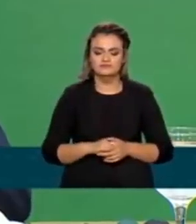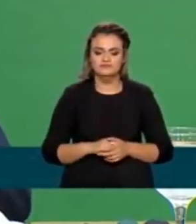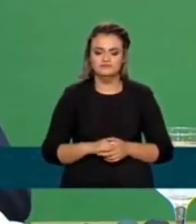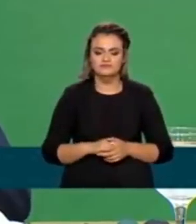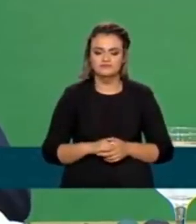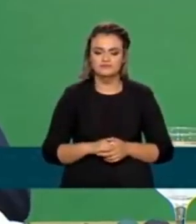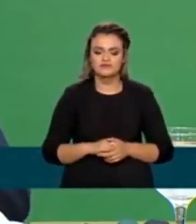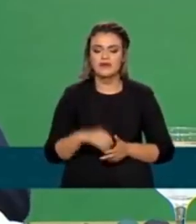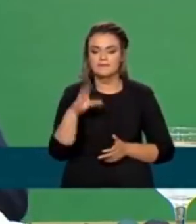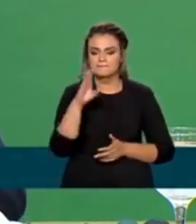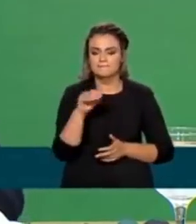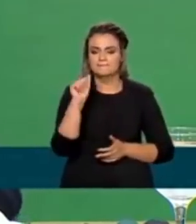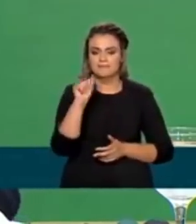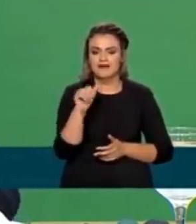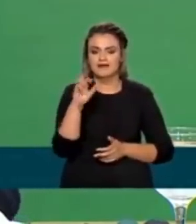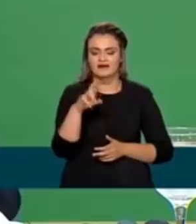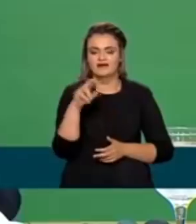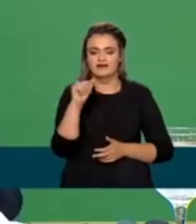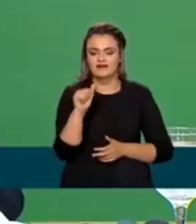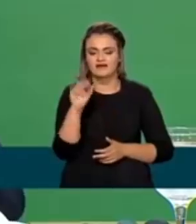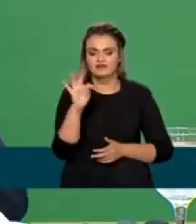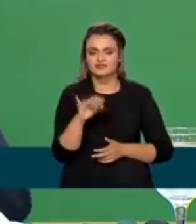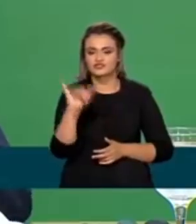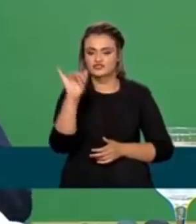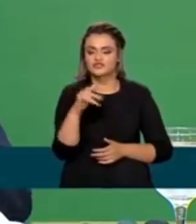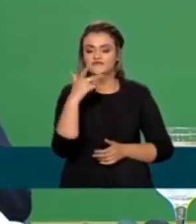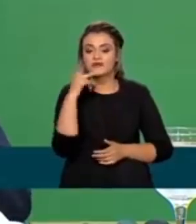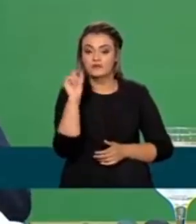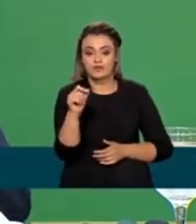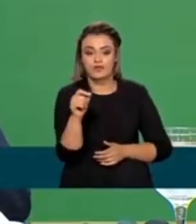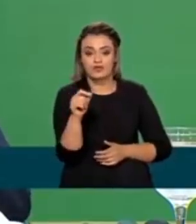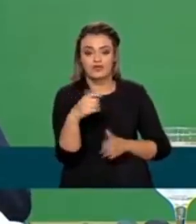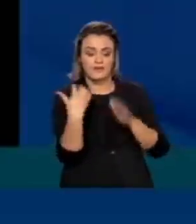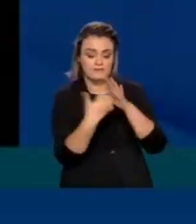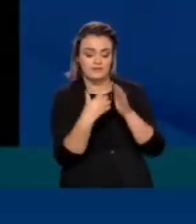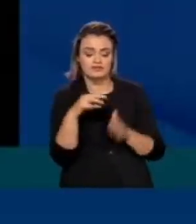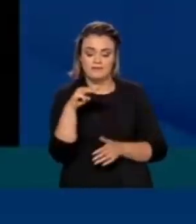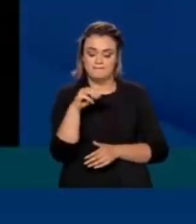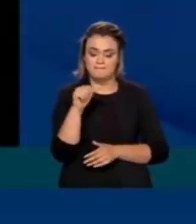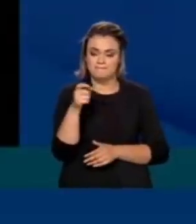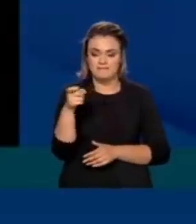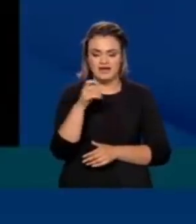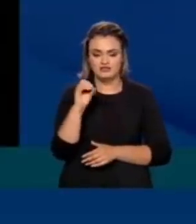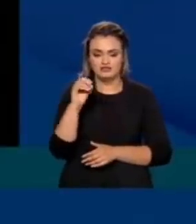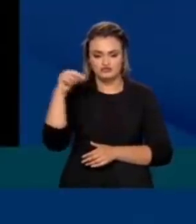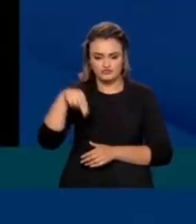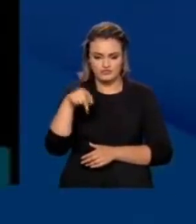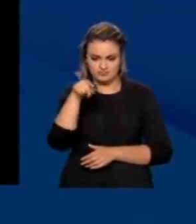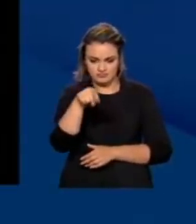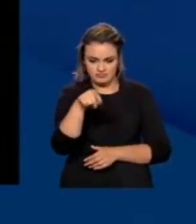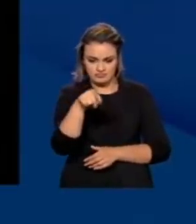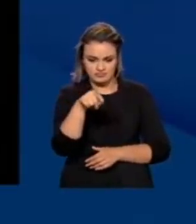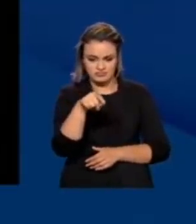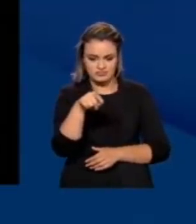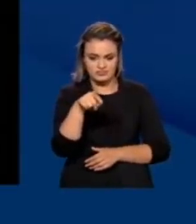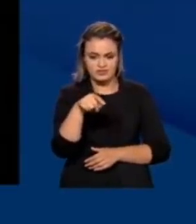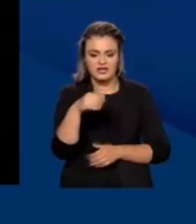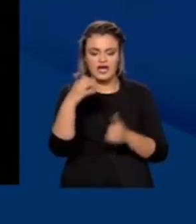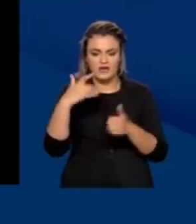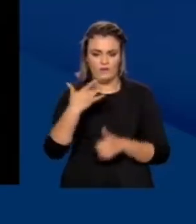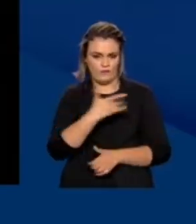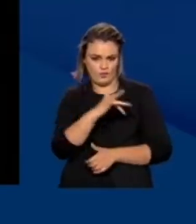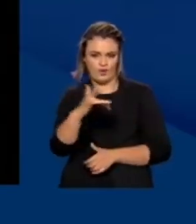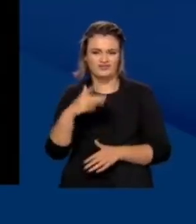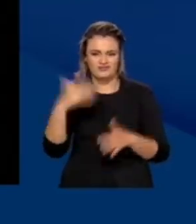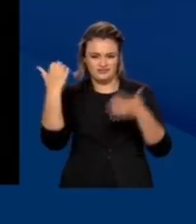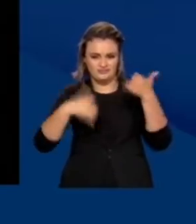A Bharat Biotech, ela informou que a Madison é a sua fornecedora logística, como o ministro Onyx Lorenzoni